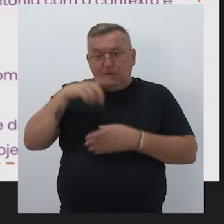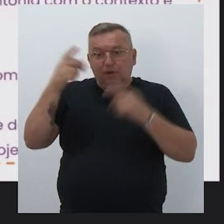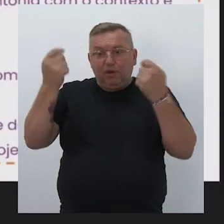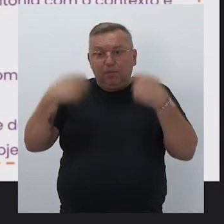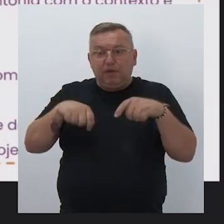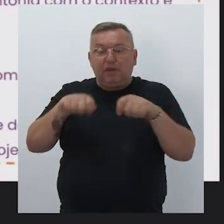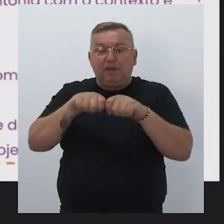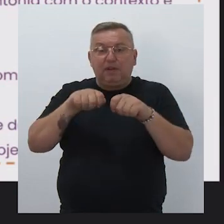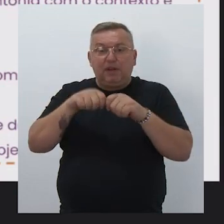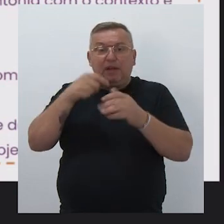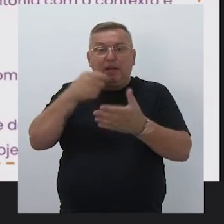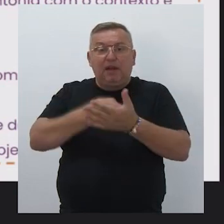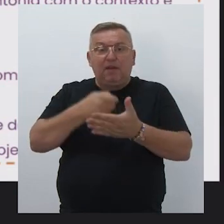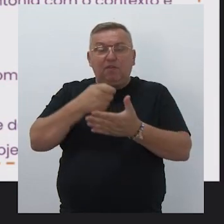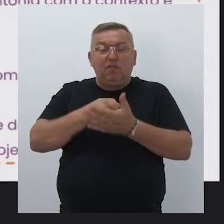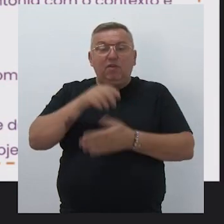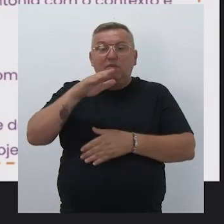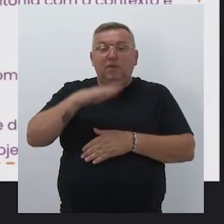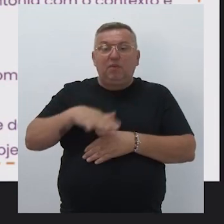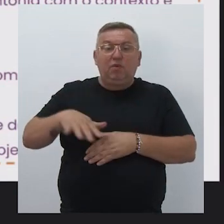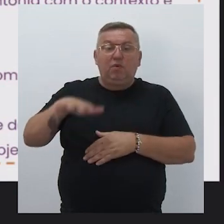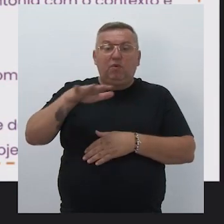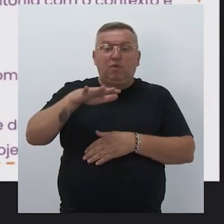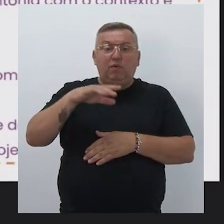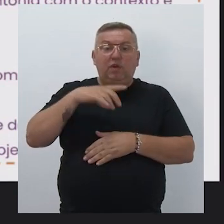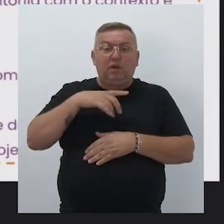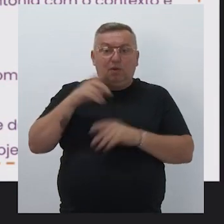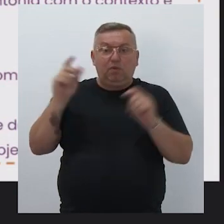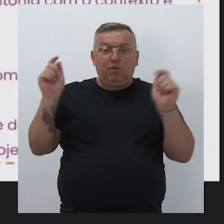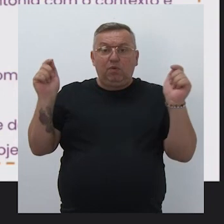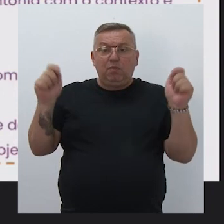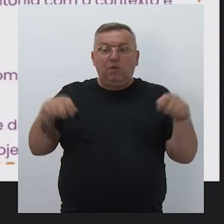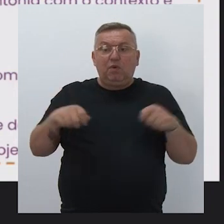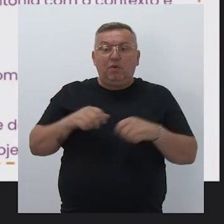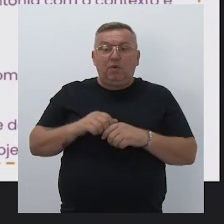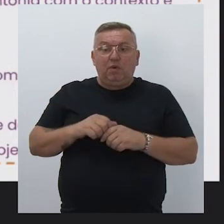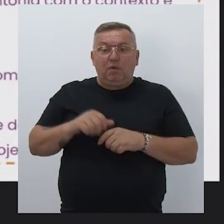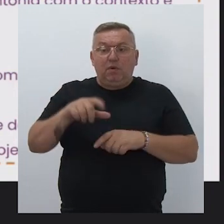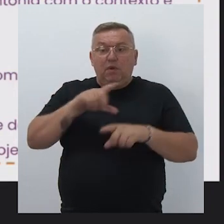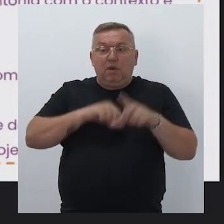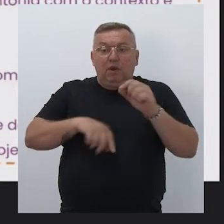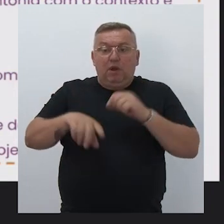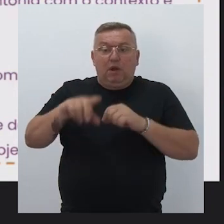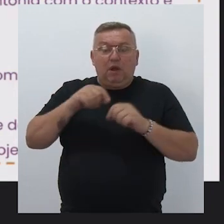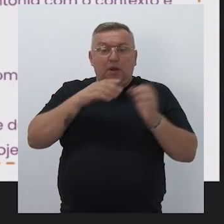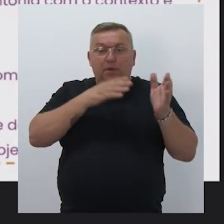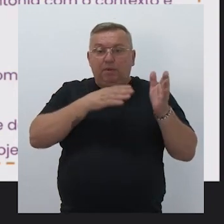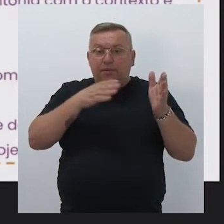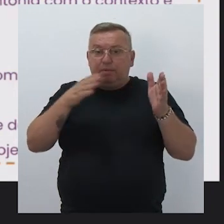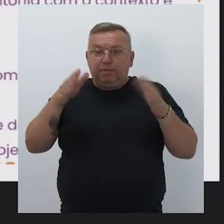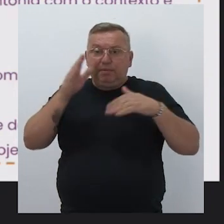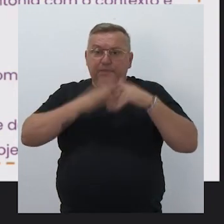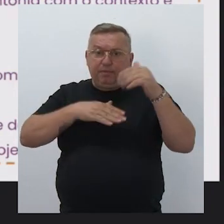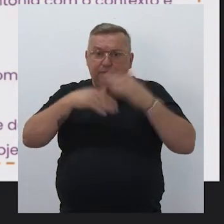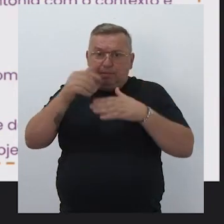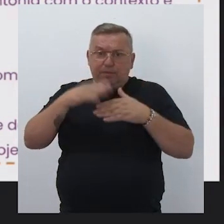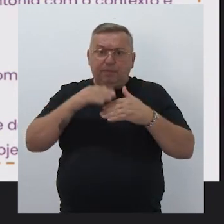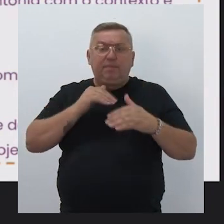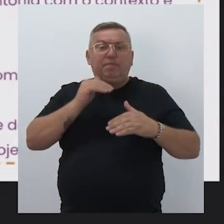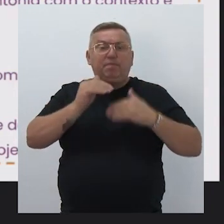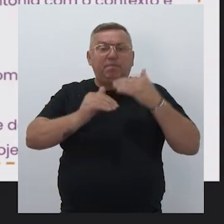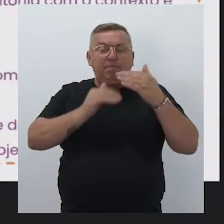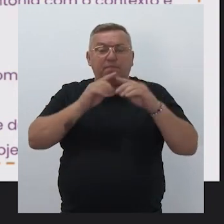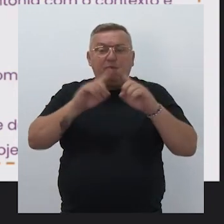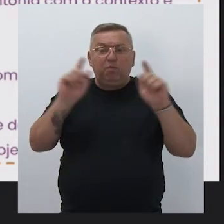precisa ser garantido para todos. Eu posso escolher a ordem em que a habilidade vai ser